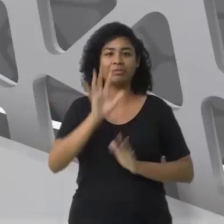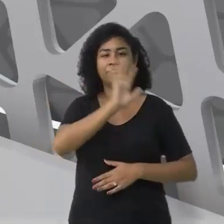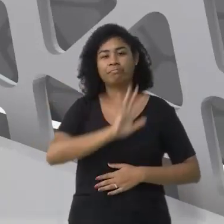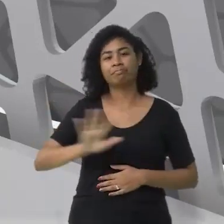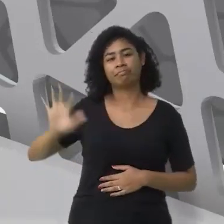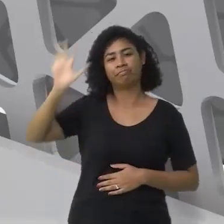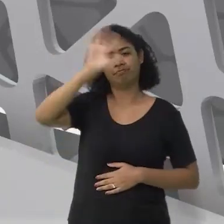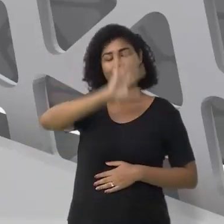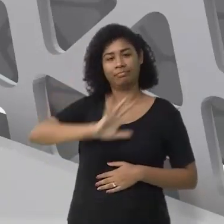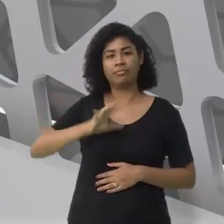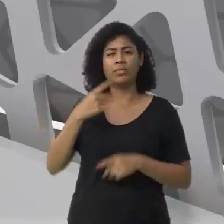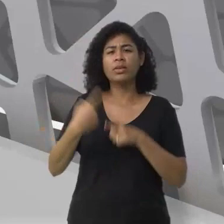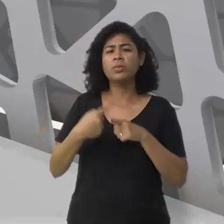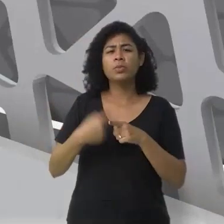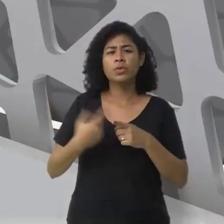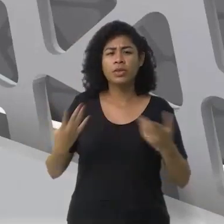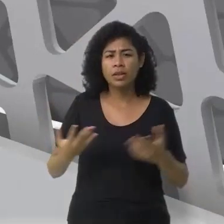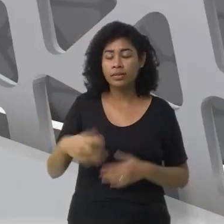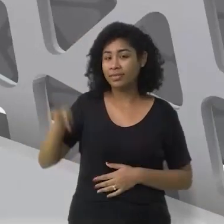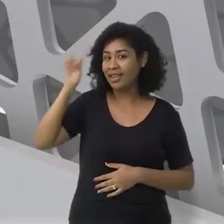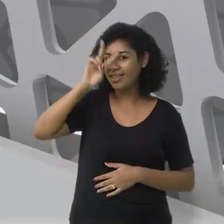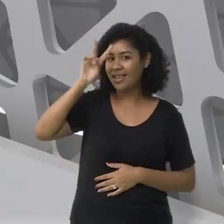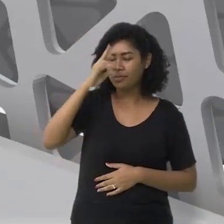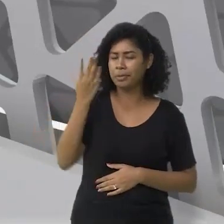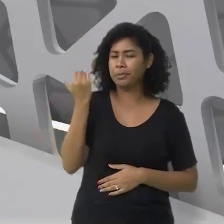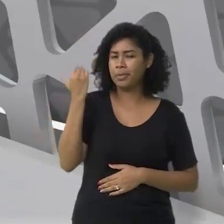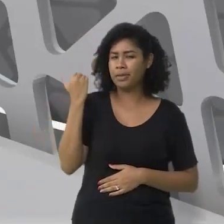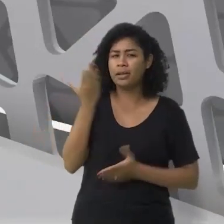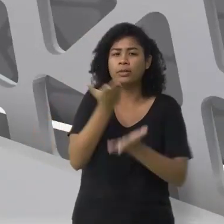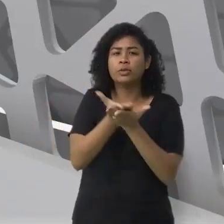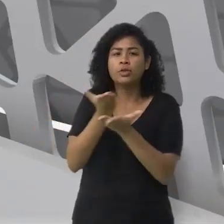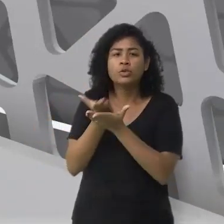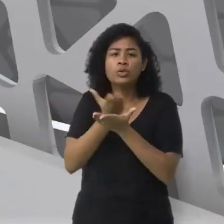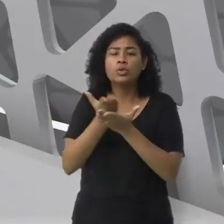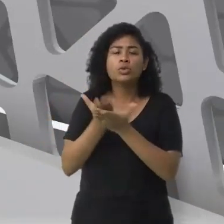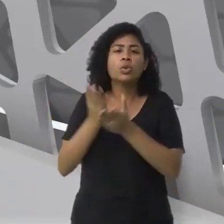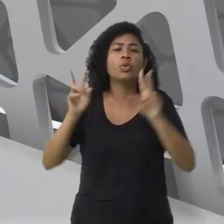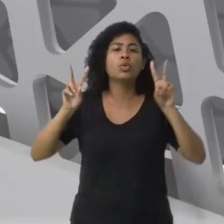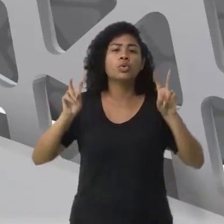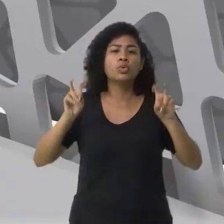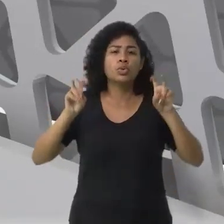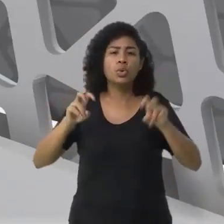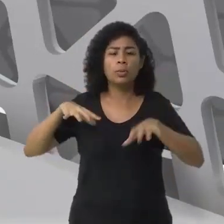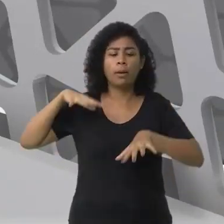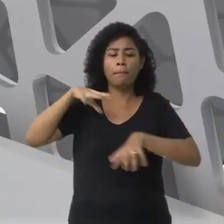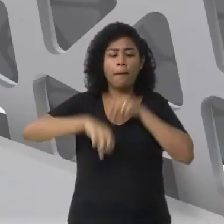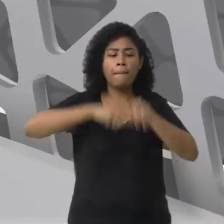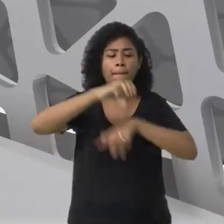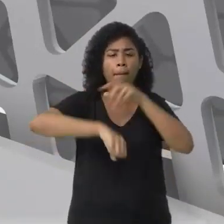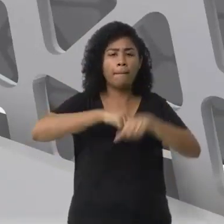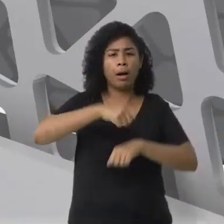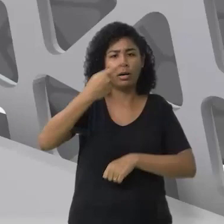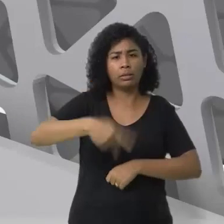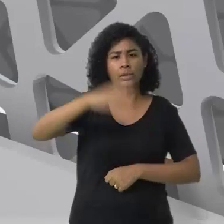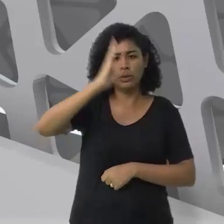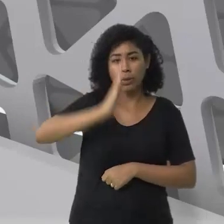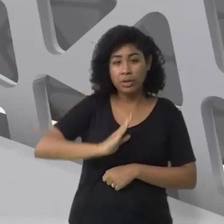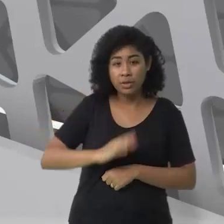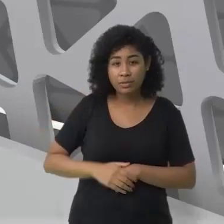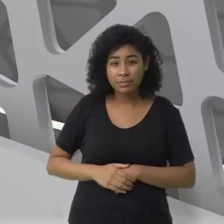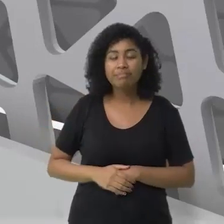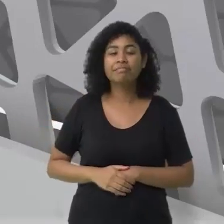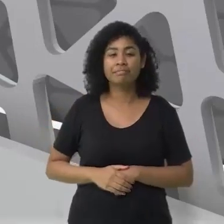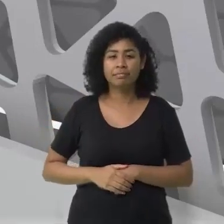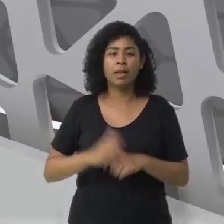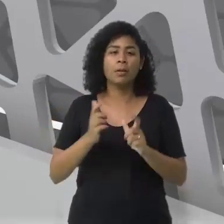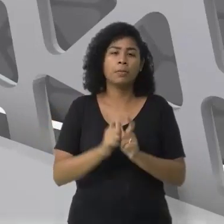Por quê? Lembra lá quando nós estudamos e verificamos em relação à colonização brasileira? A maior parte